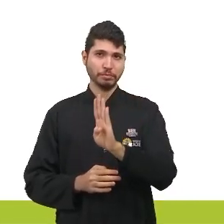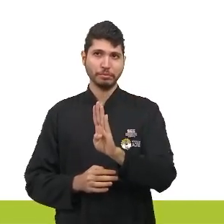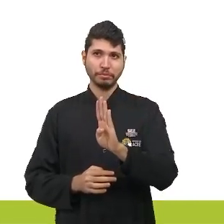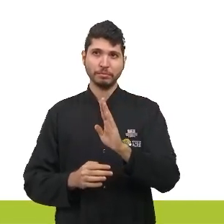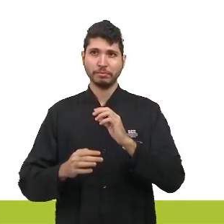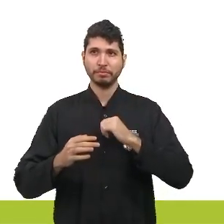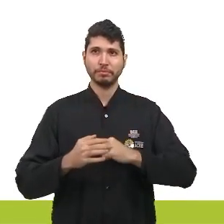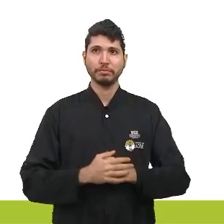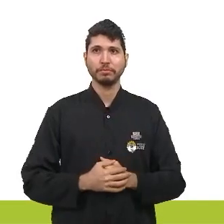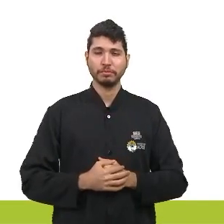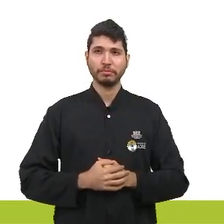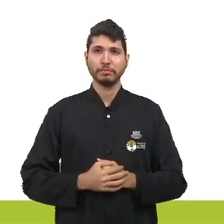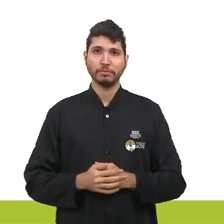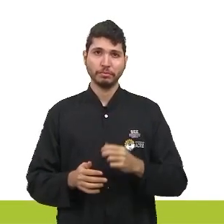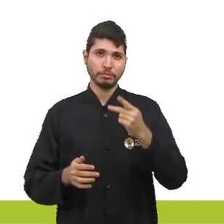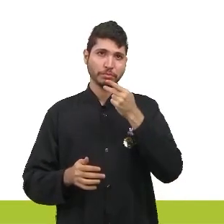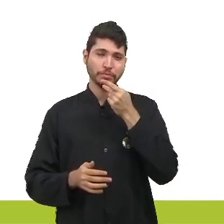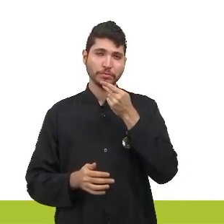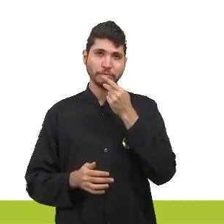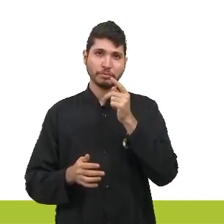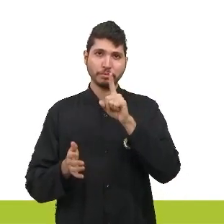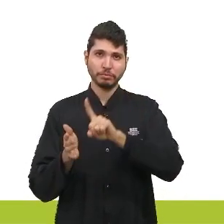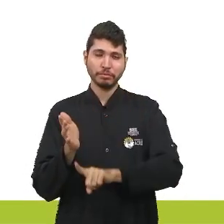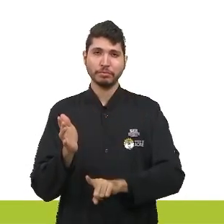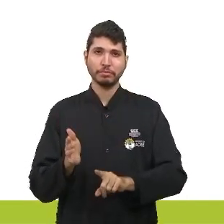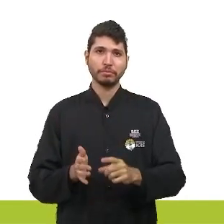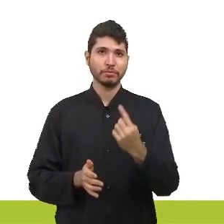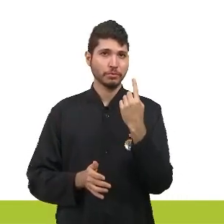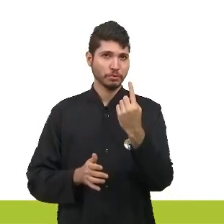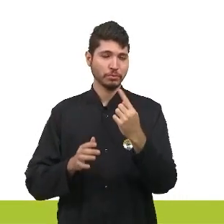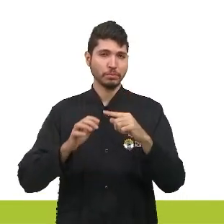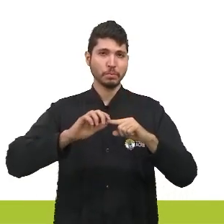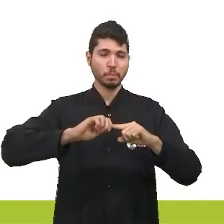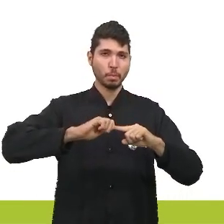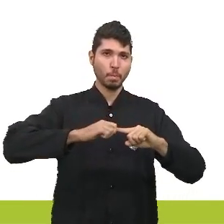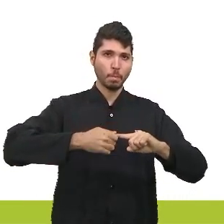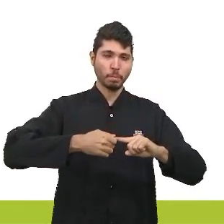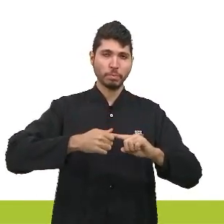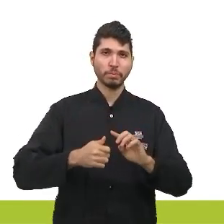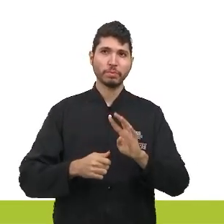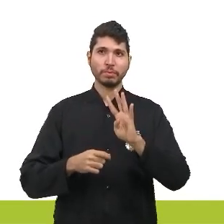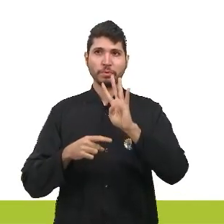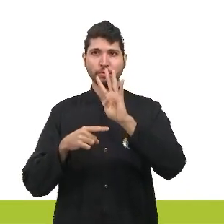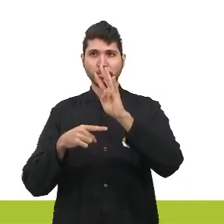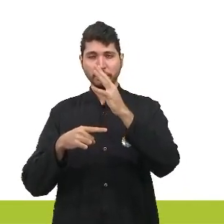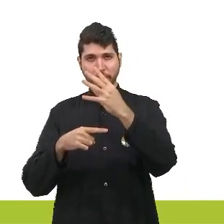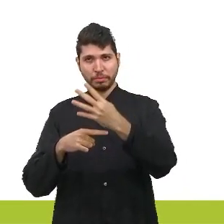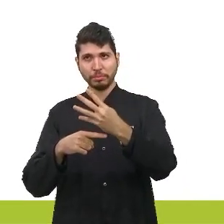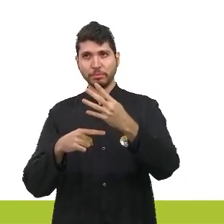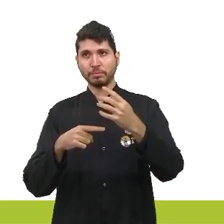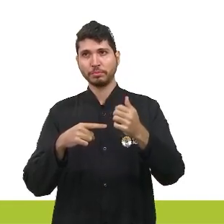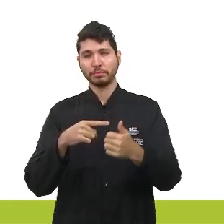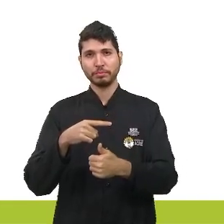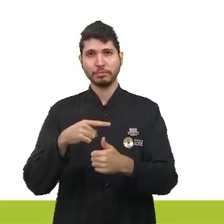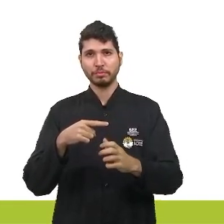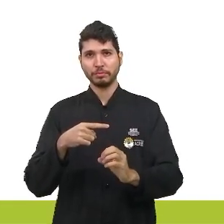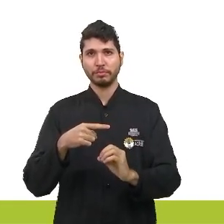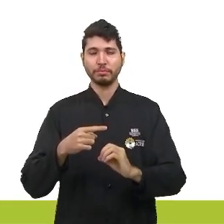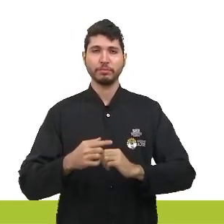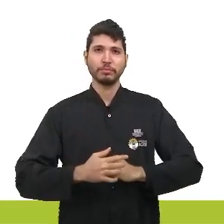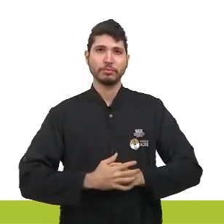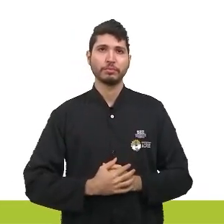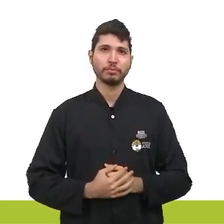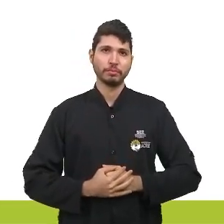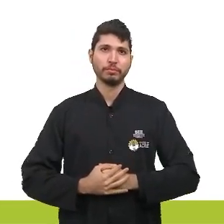probabilidade de retirar um apontado agora é 4 em 10.